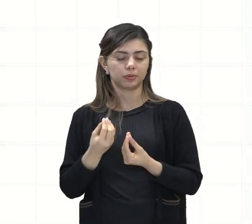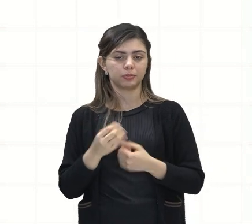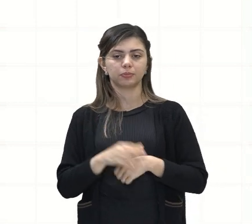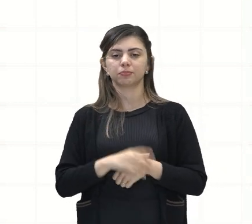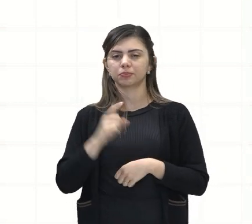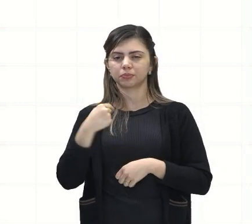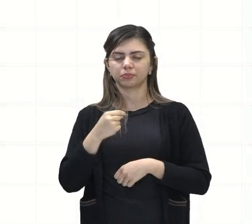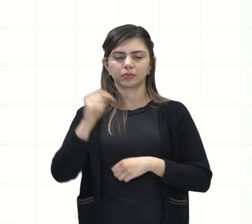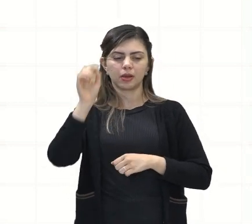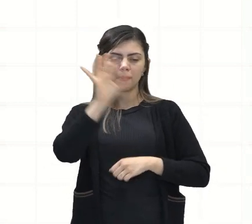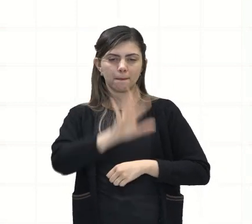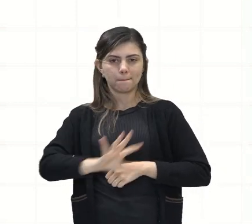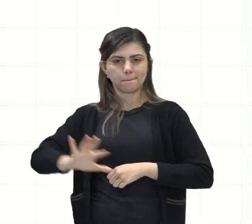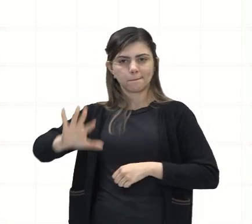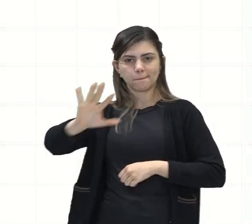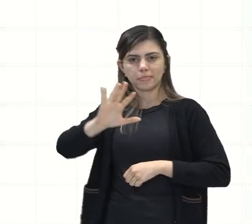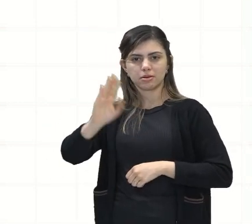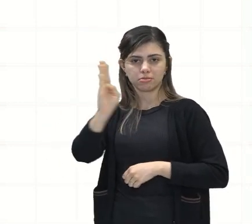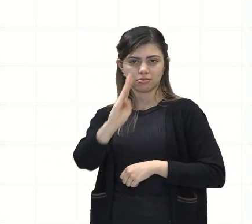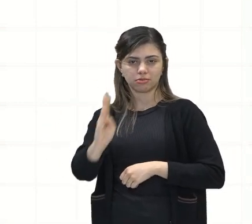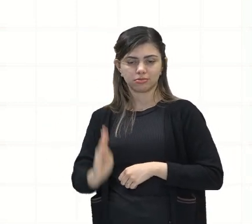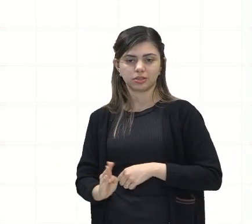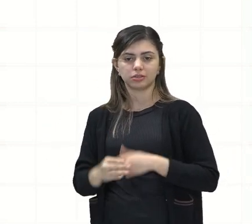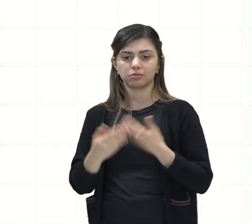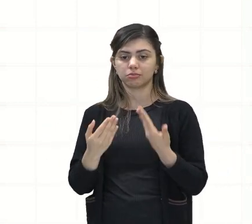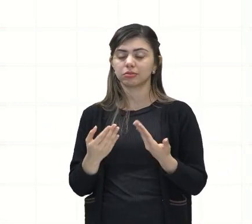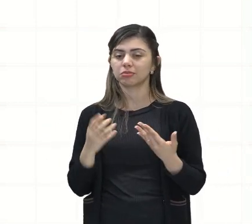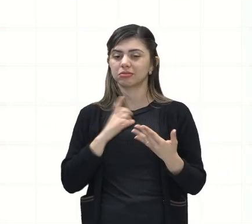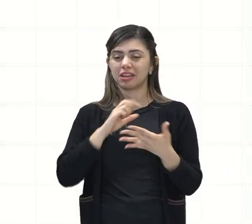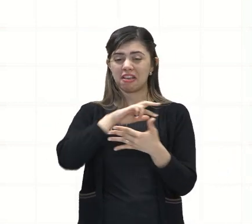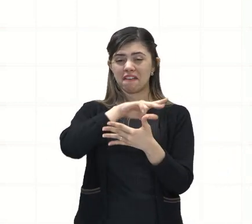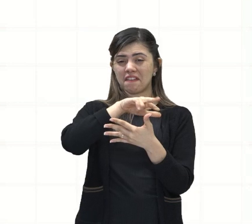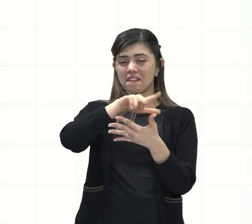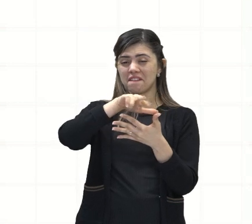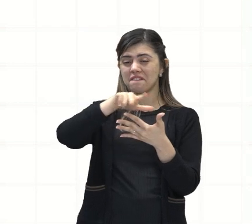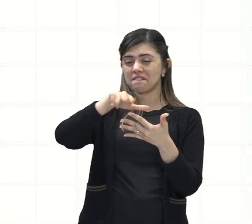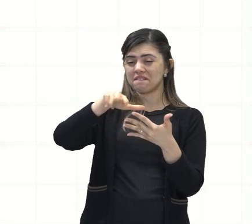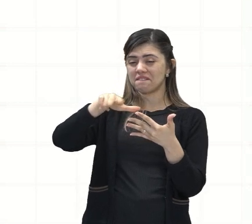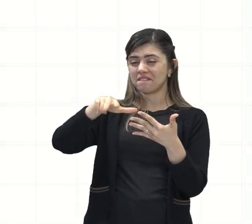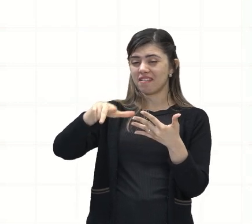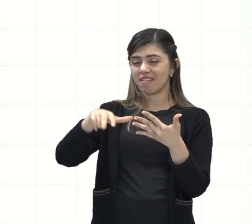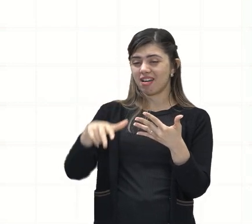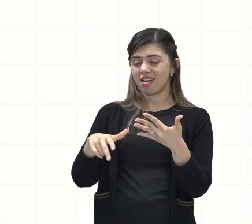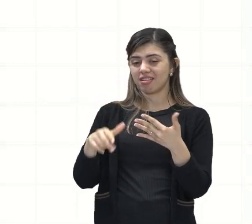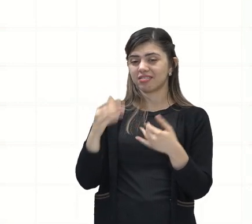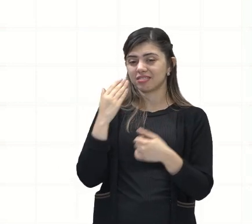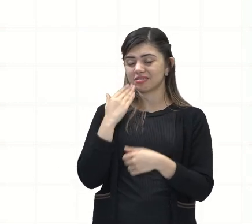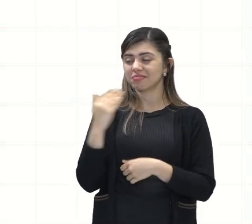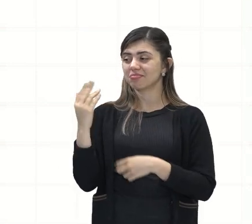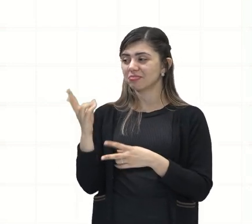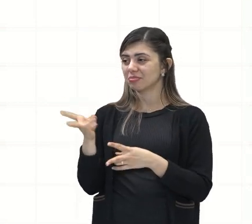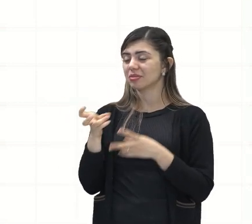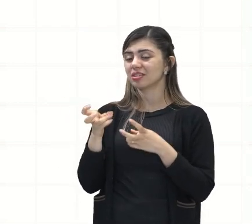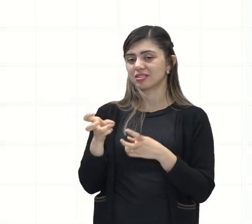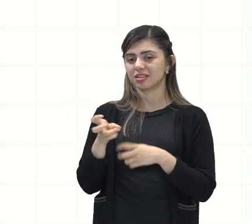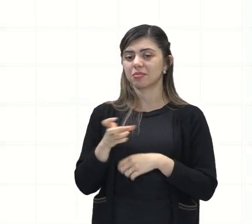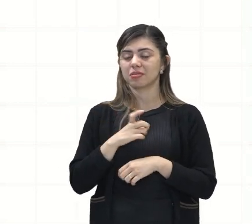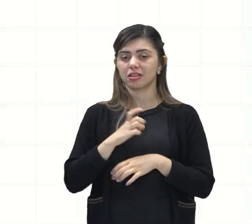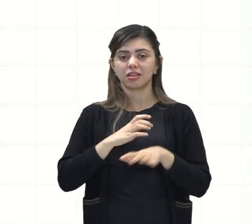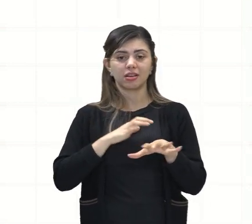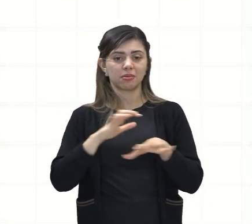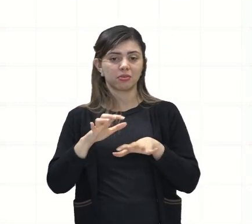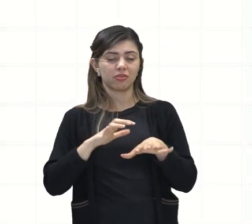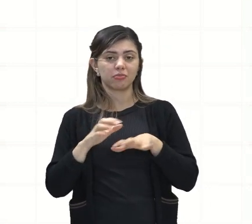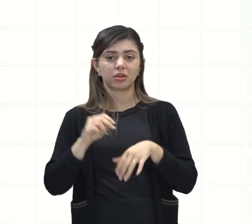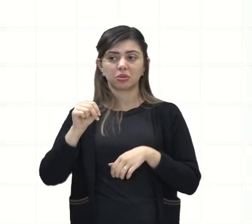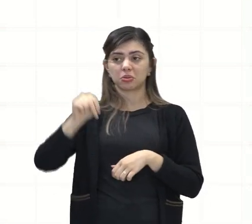totalidade do território brasileiro, você vai ter diversos, né, movimentos de